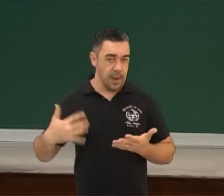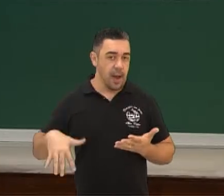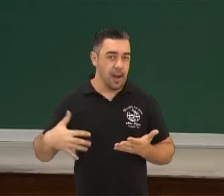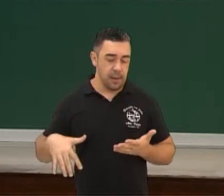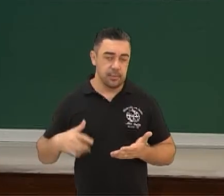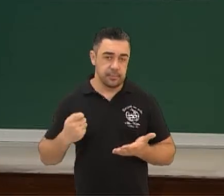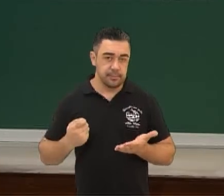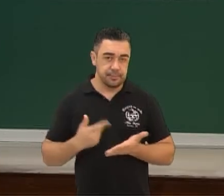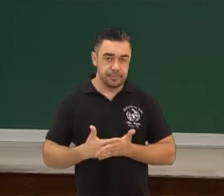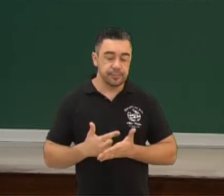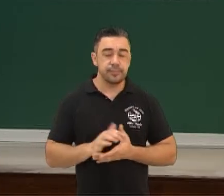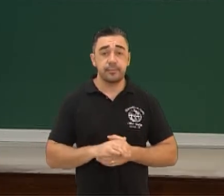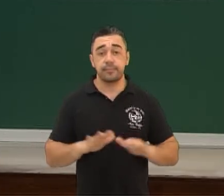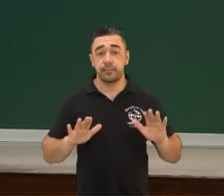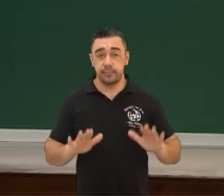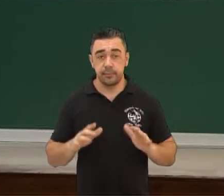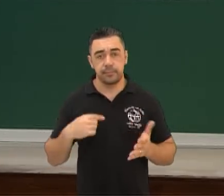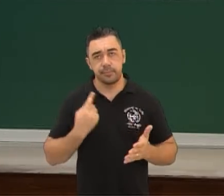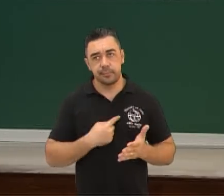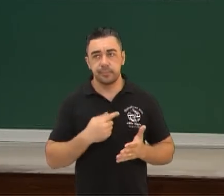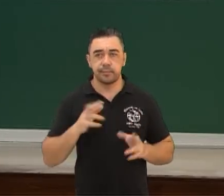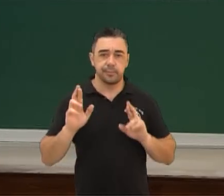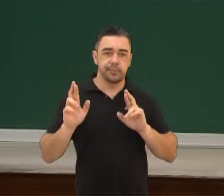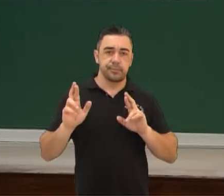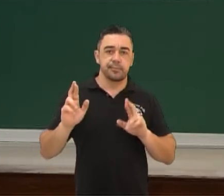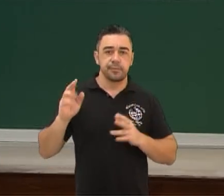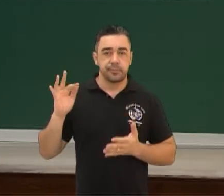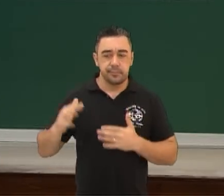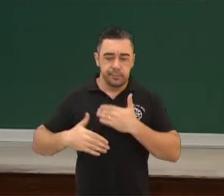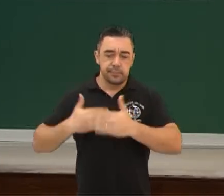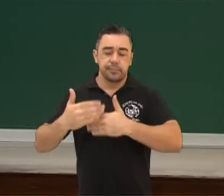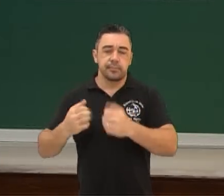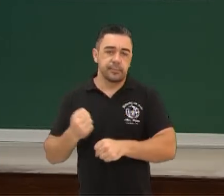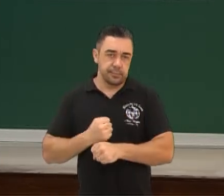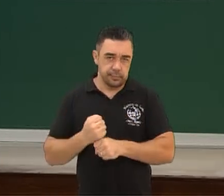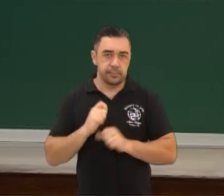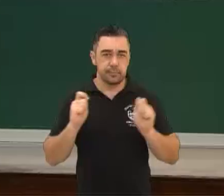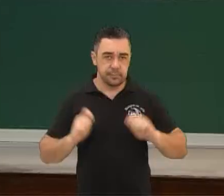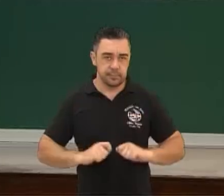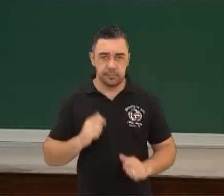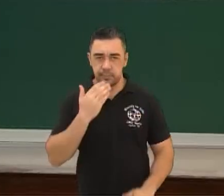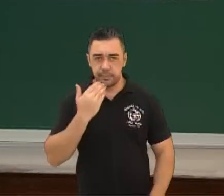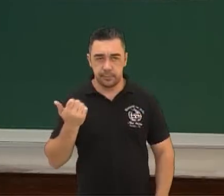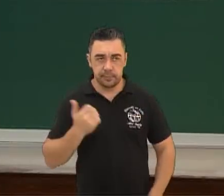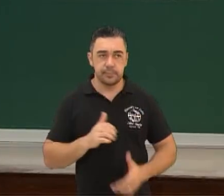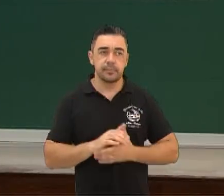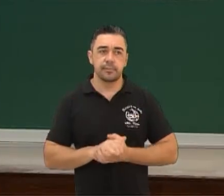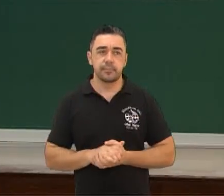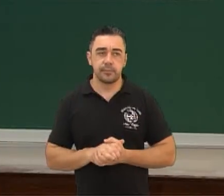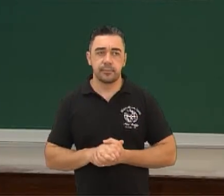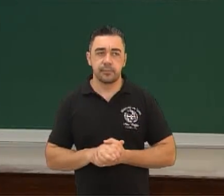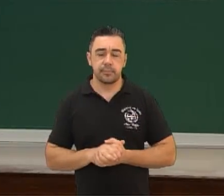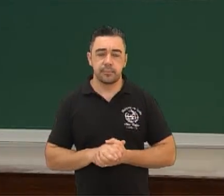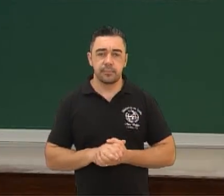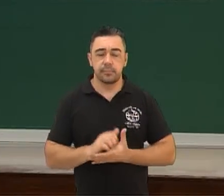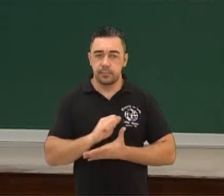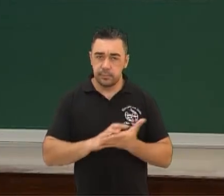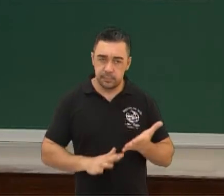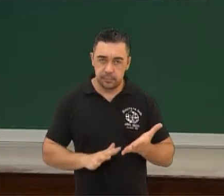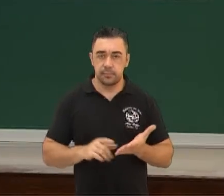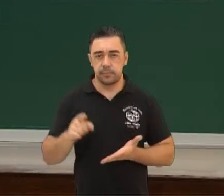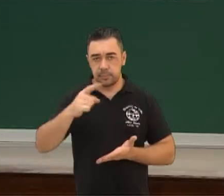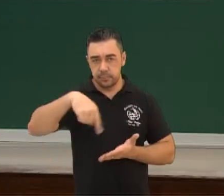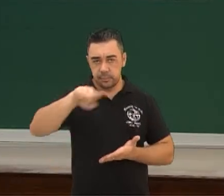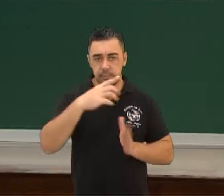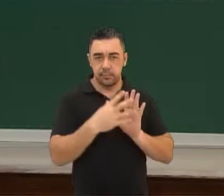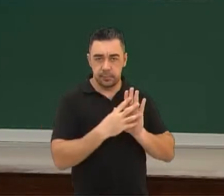caro. Mas a gente espera, né, que isso ao longo aí dos anos possa melhorar. Mais uma atividade lá para